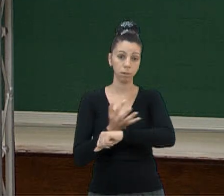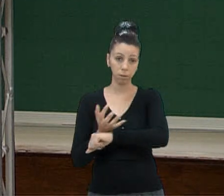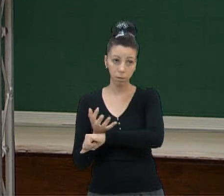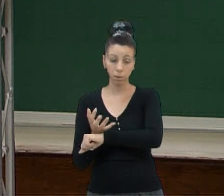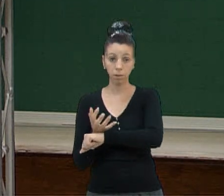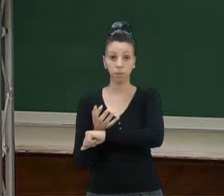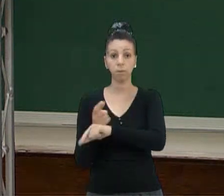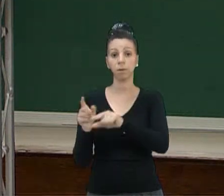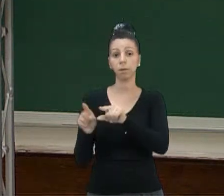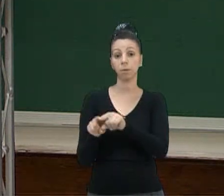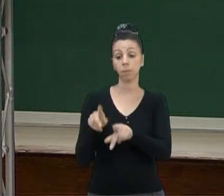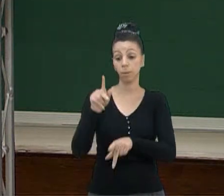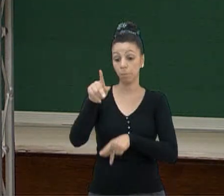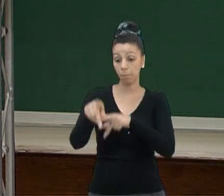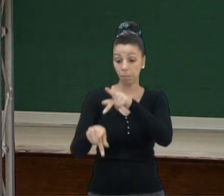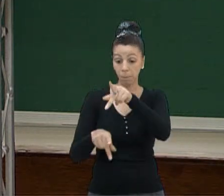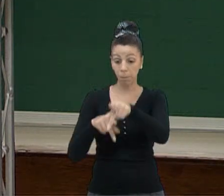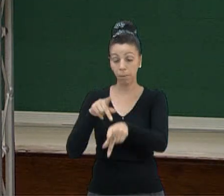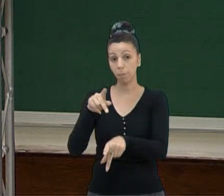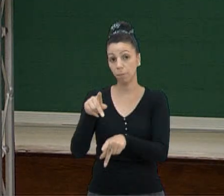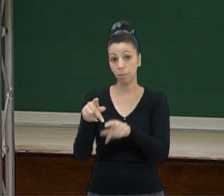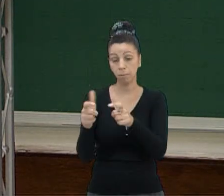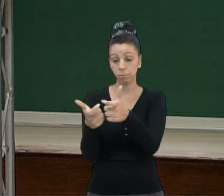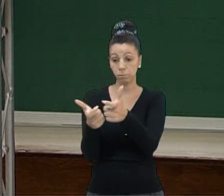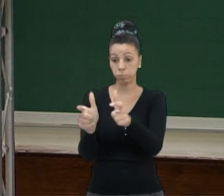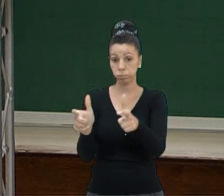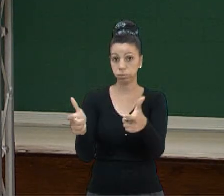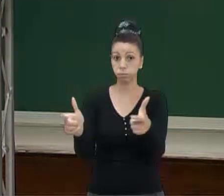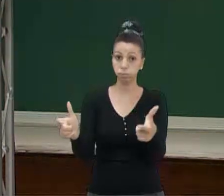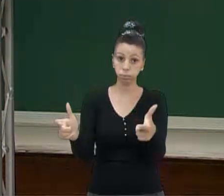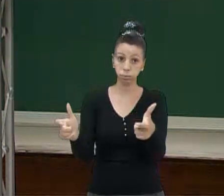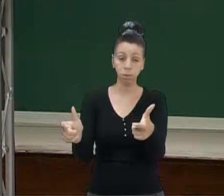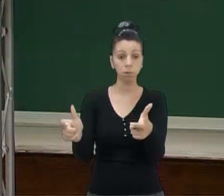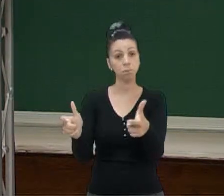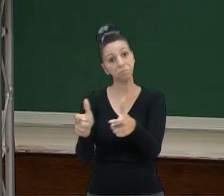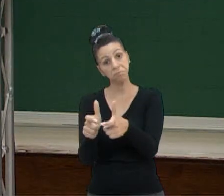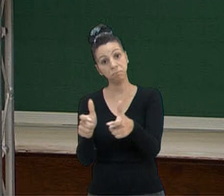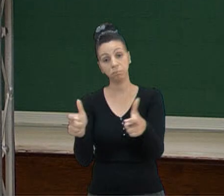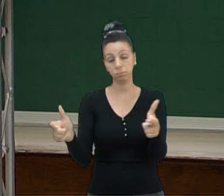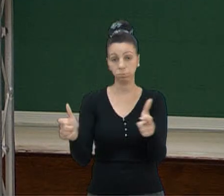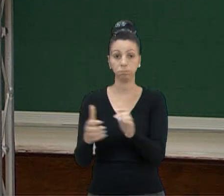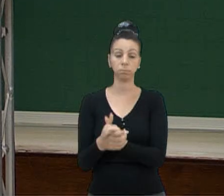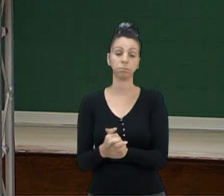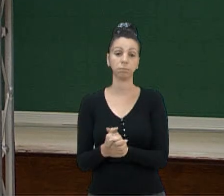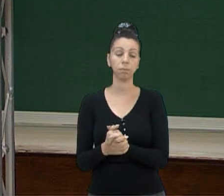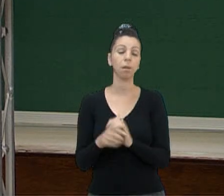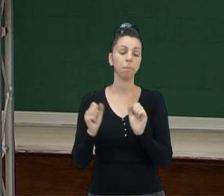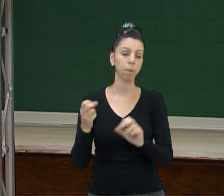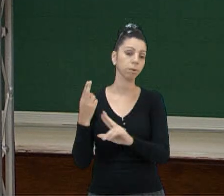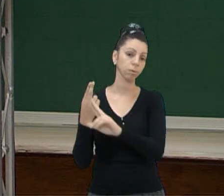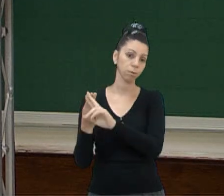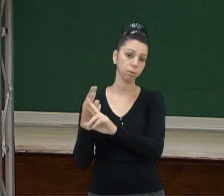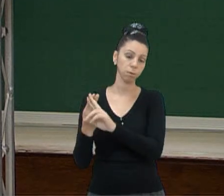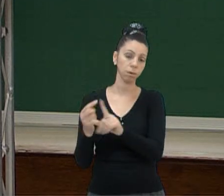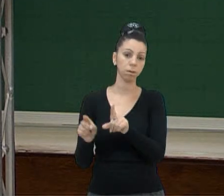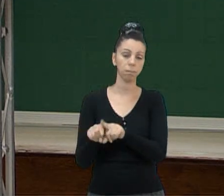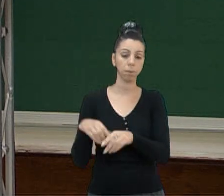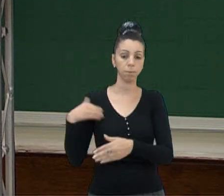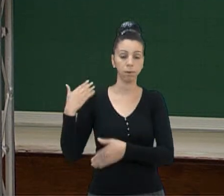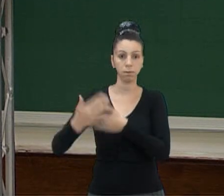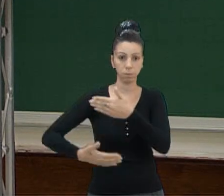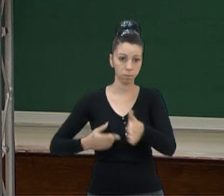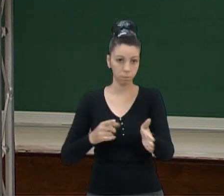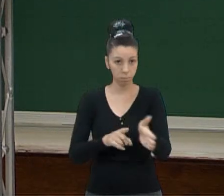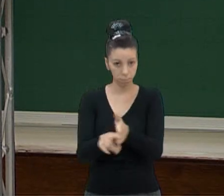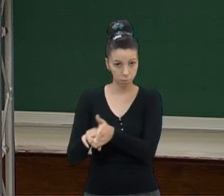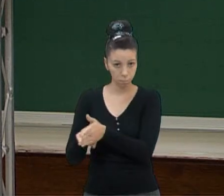mesmo da concentração de população em aulas anteriores, a gente falou um pouco a respeito, então vocês podem usar isso como recurso para desenvolver a